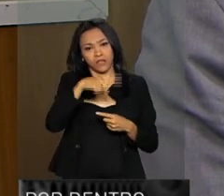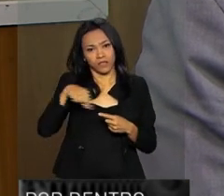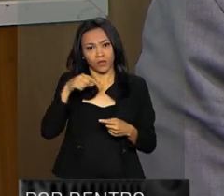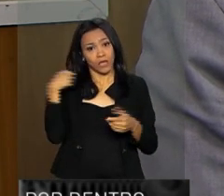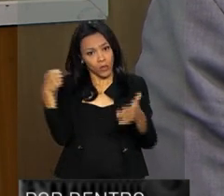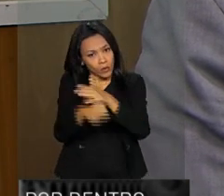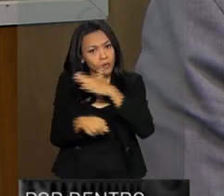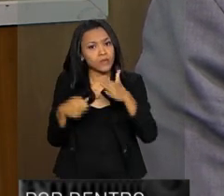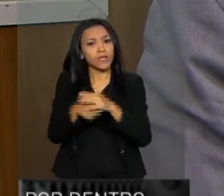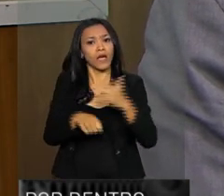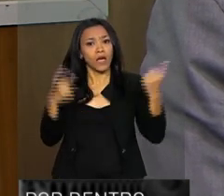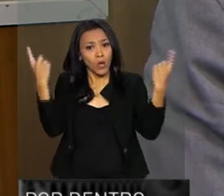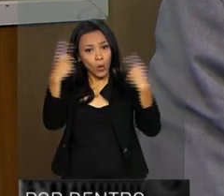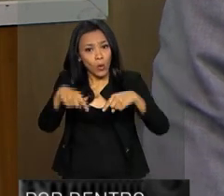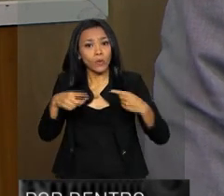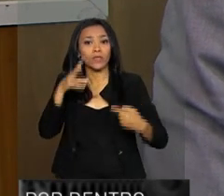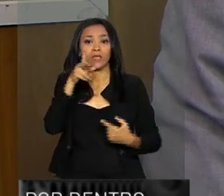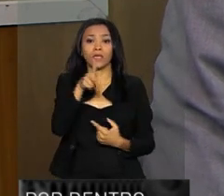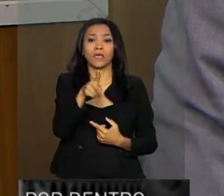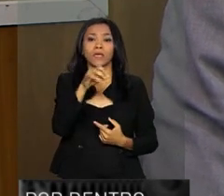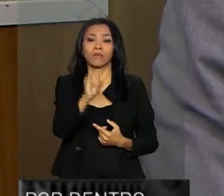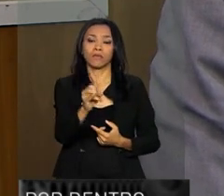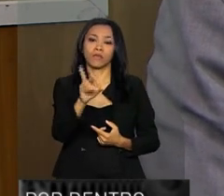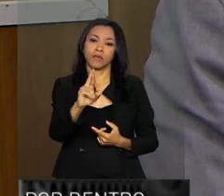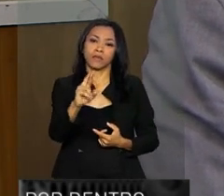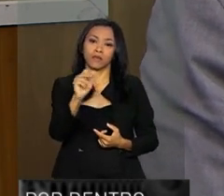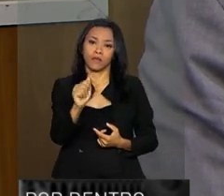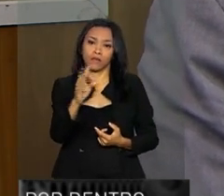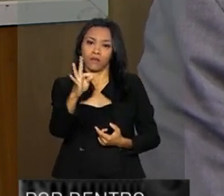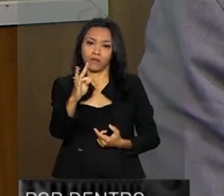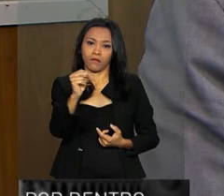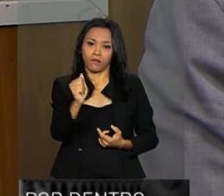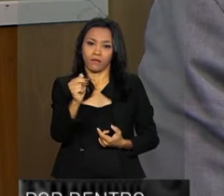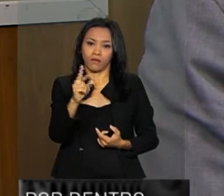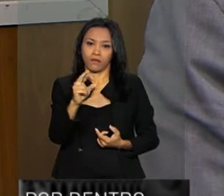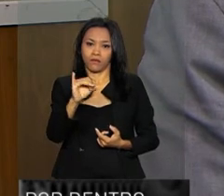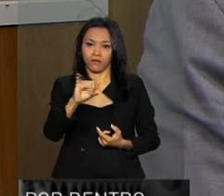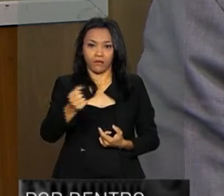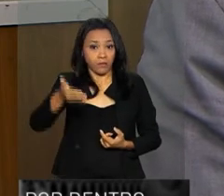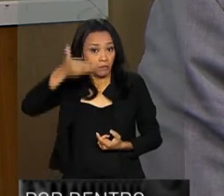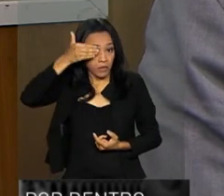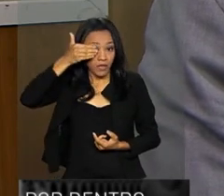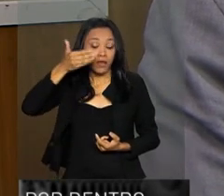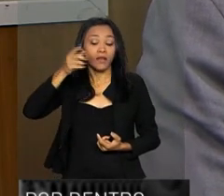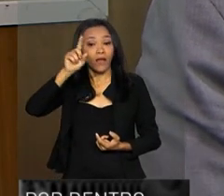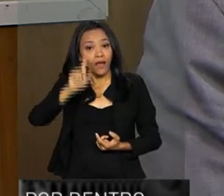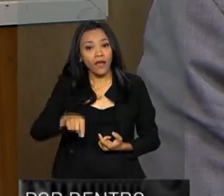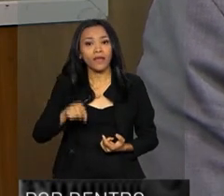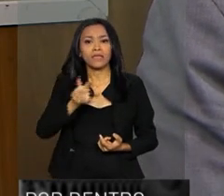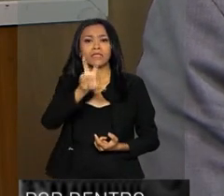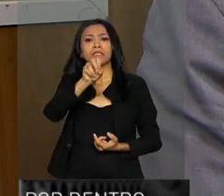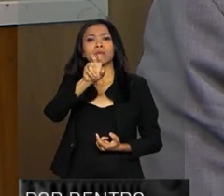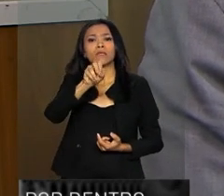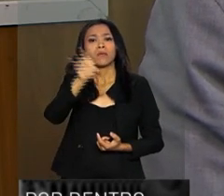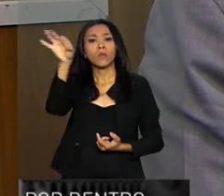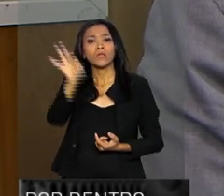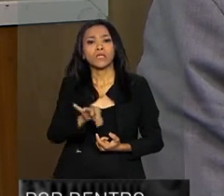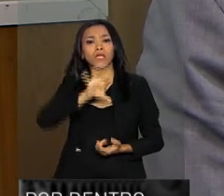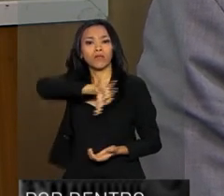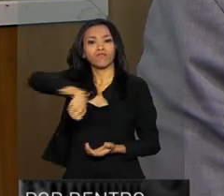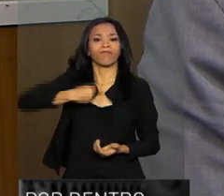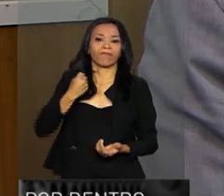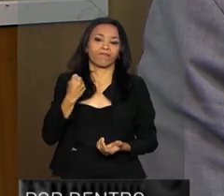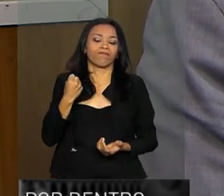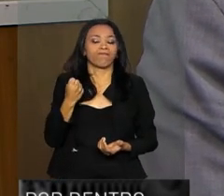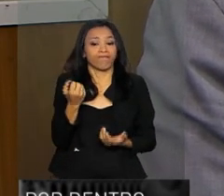a pirataria ela drena 50% das receitas das atividades culturais e criativas se hoje